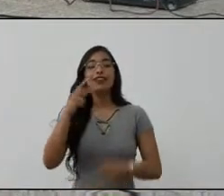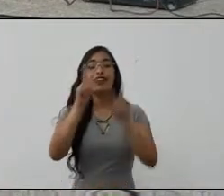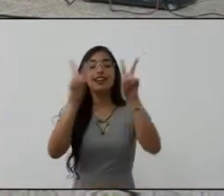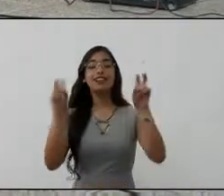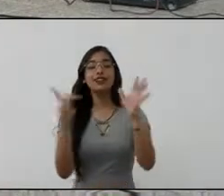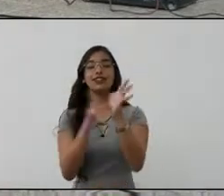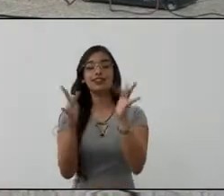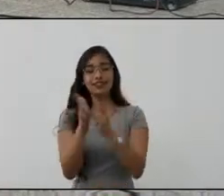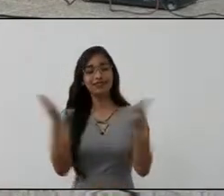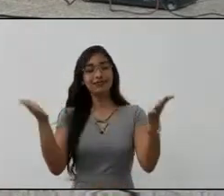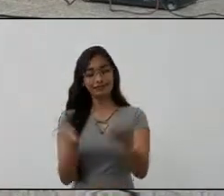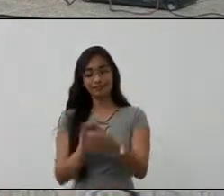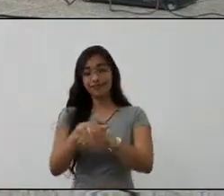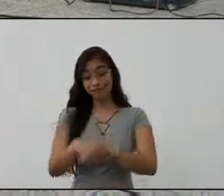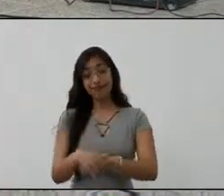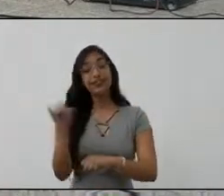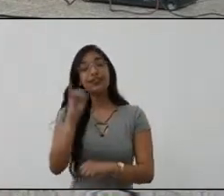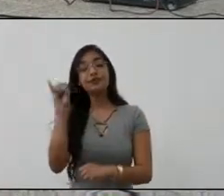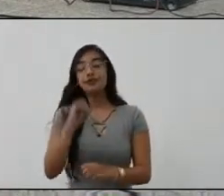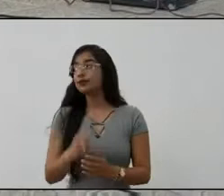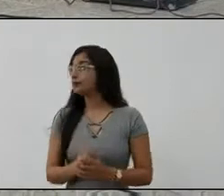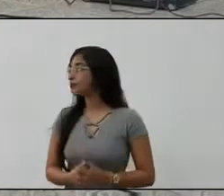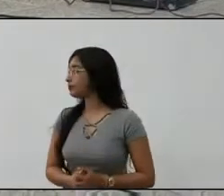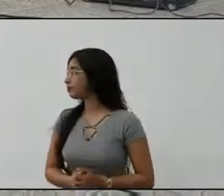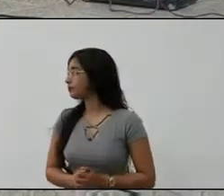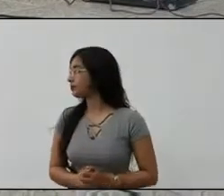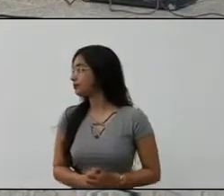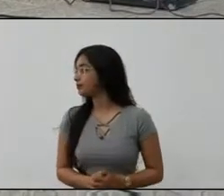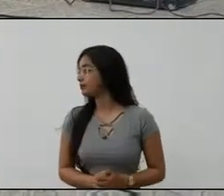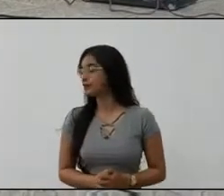noite. Irmãos queridos,